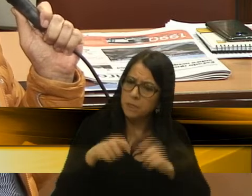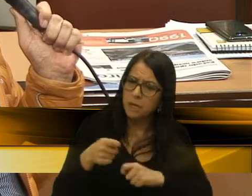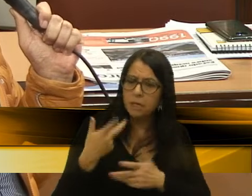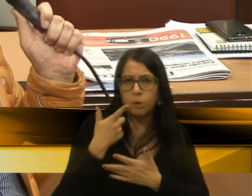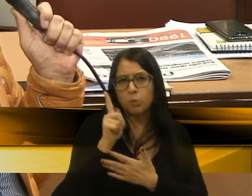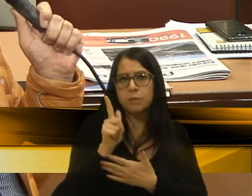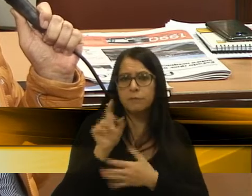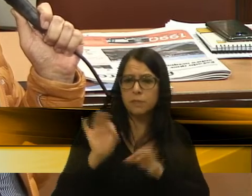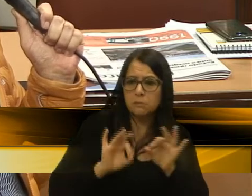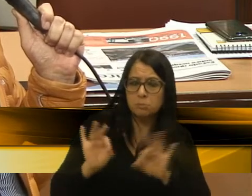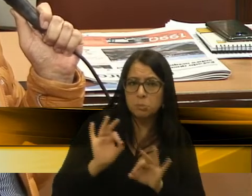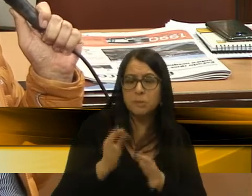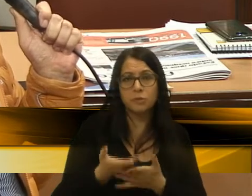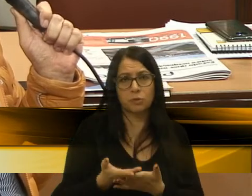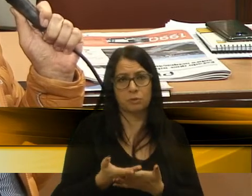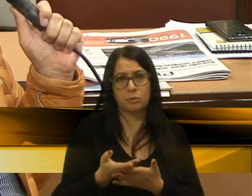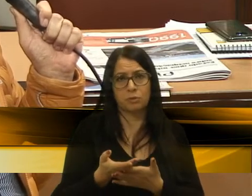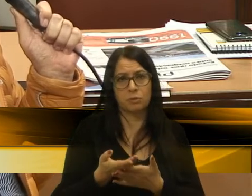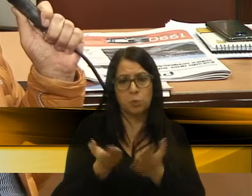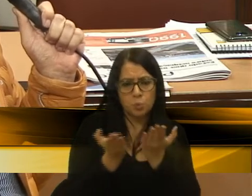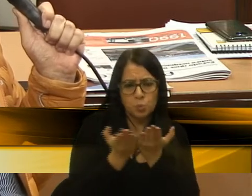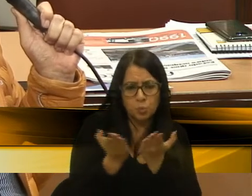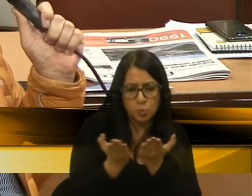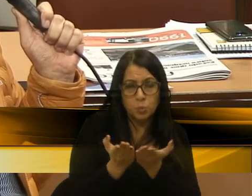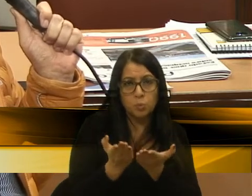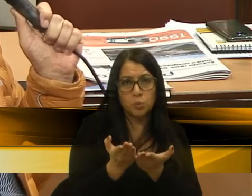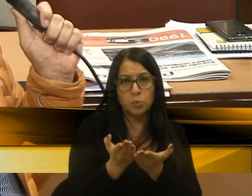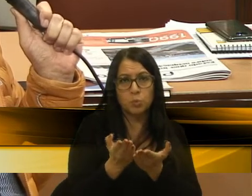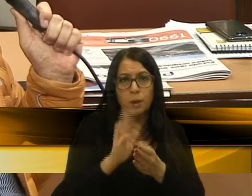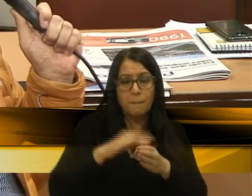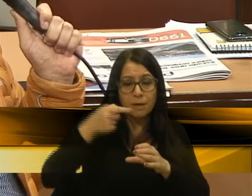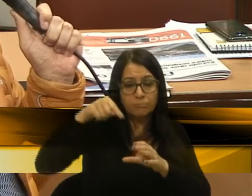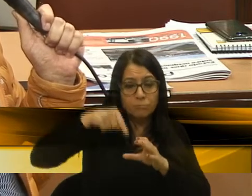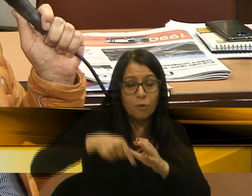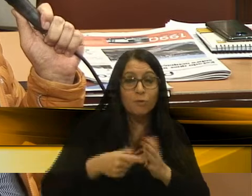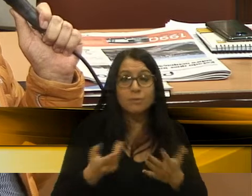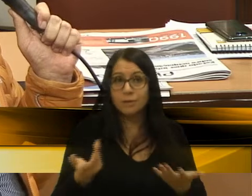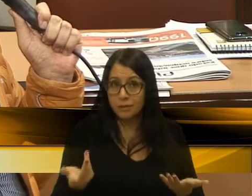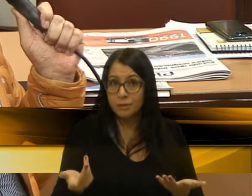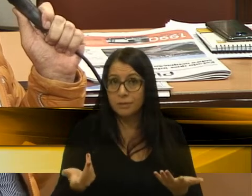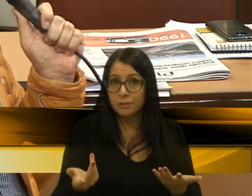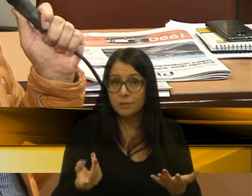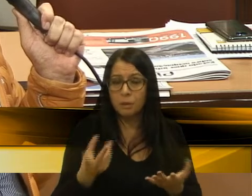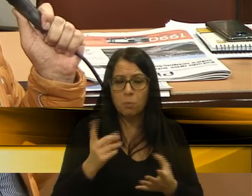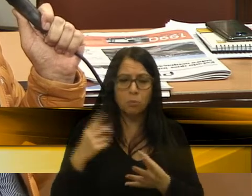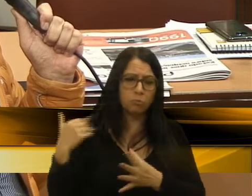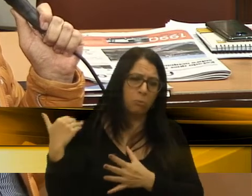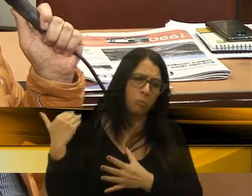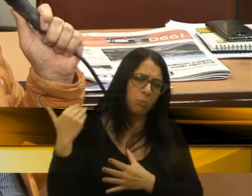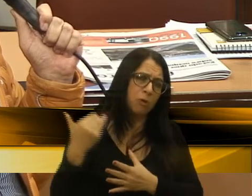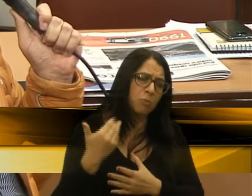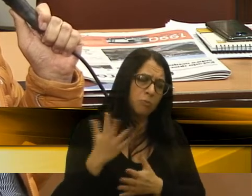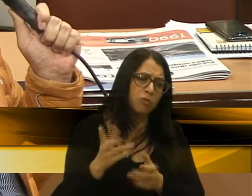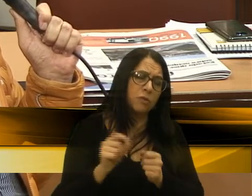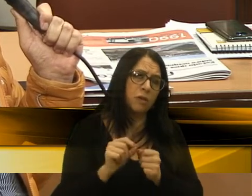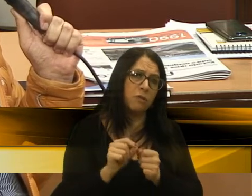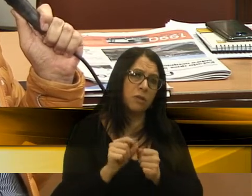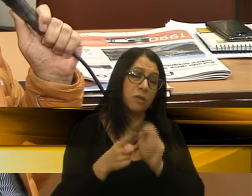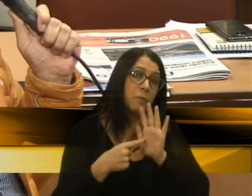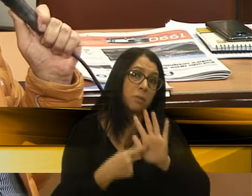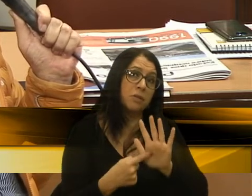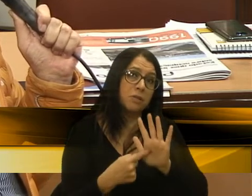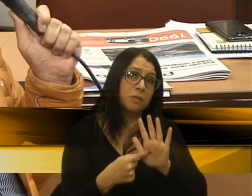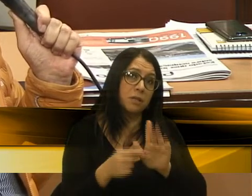fazer um planejamento e um estudo mais aprofundado que há muito tempo já devia ser feito e apresentar aqui